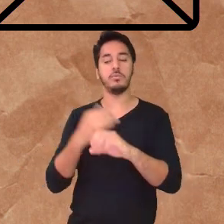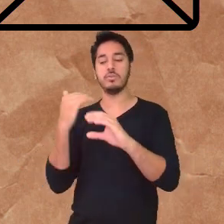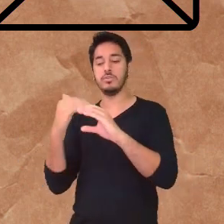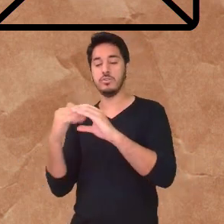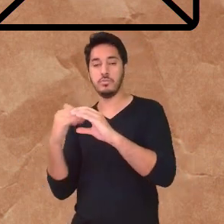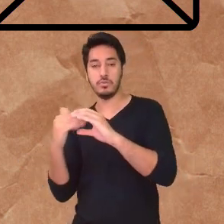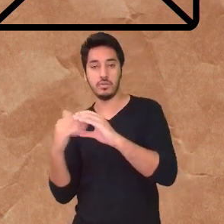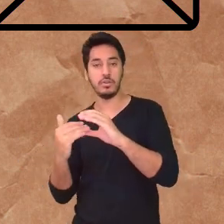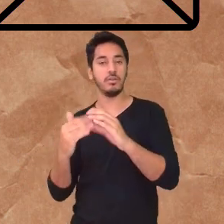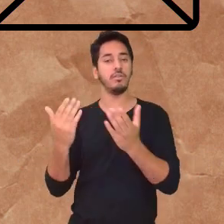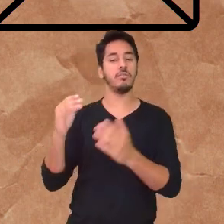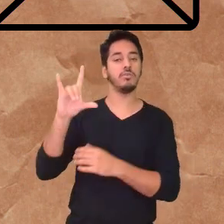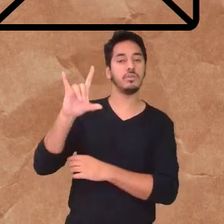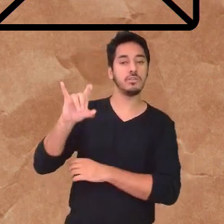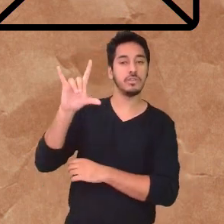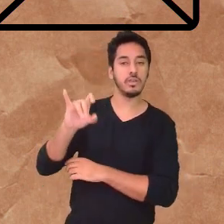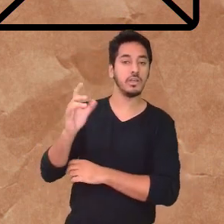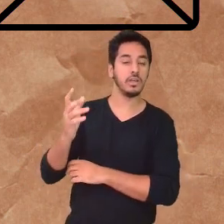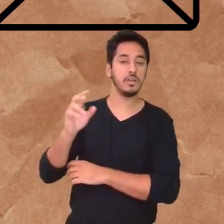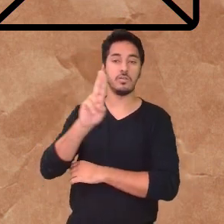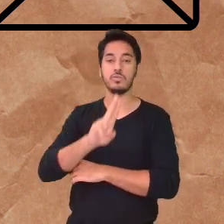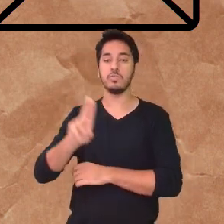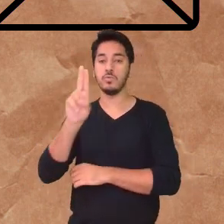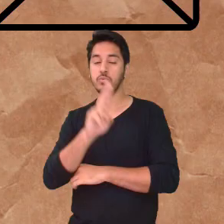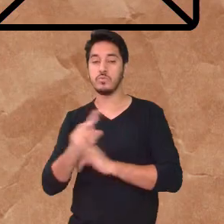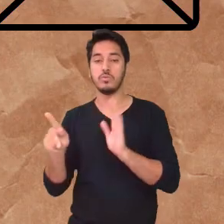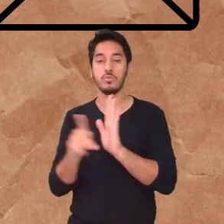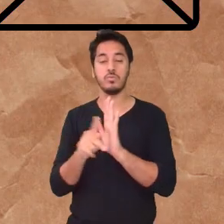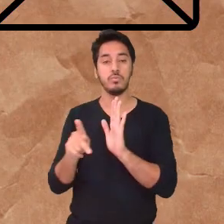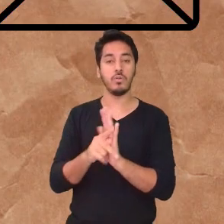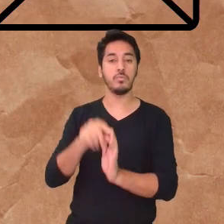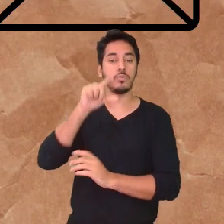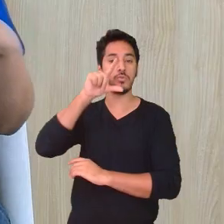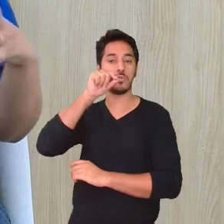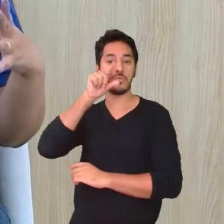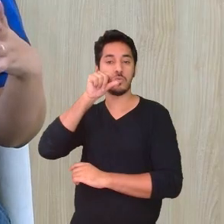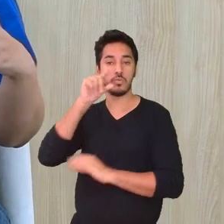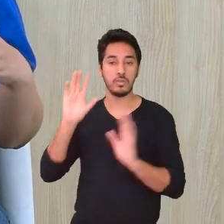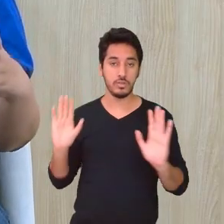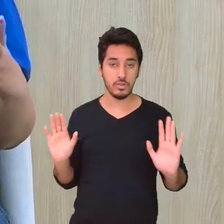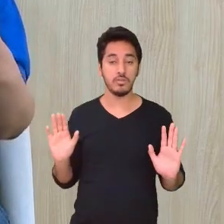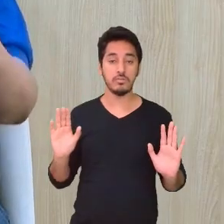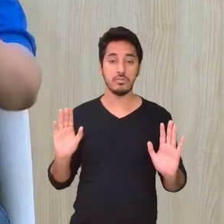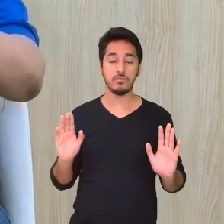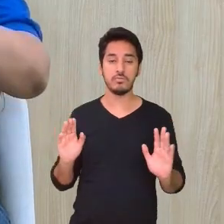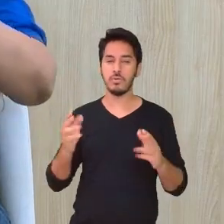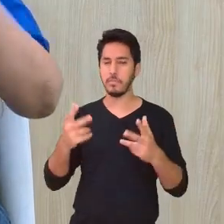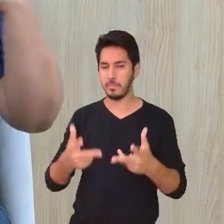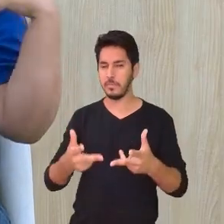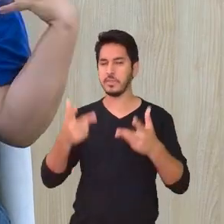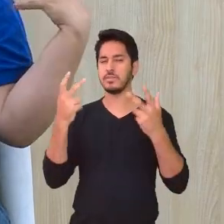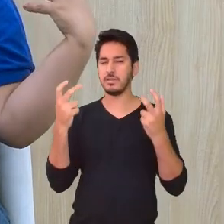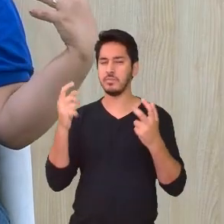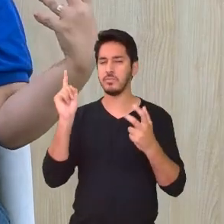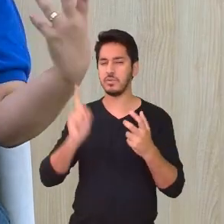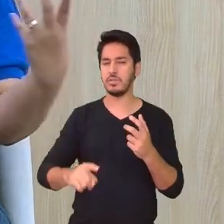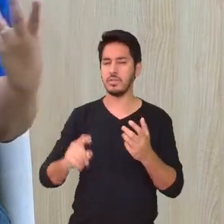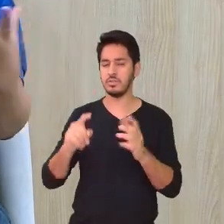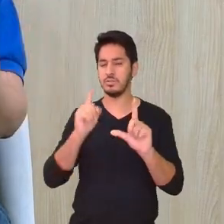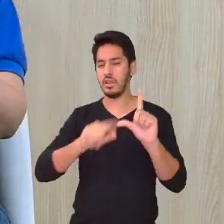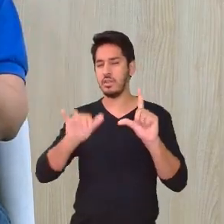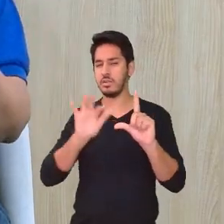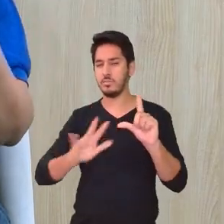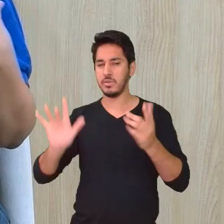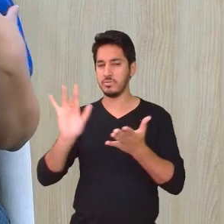você utilizar o Instagram, quando você utilizar o Twitter. Percebam que dentro desse universo, desse letramento digital,